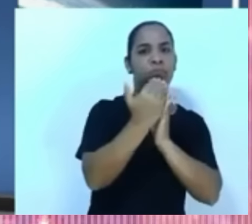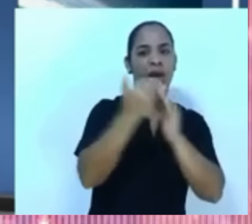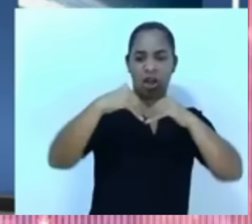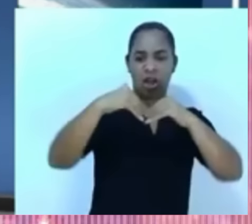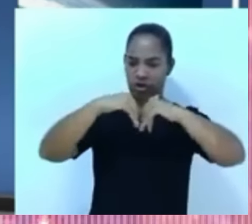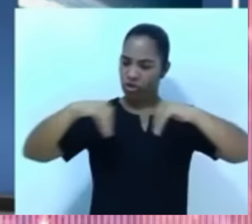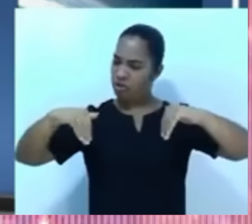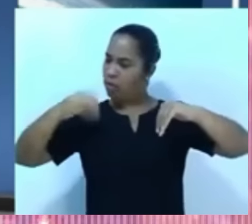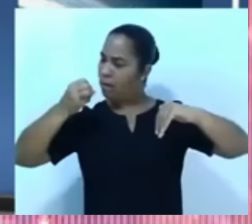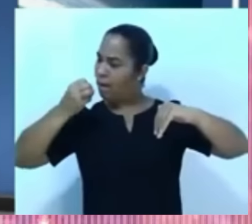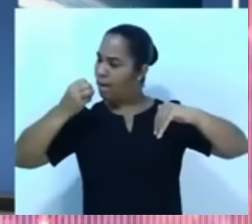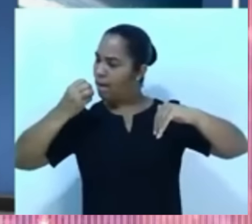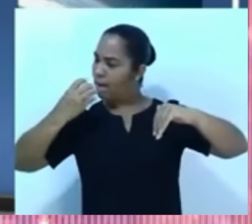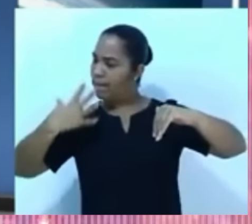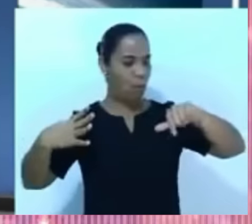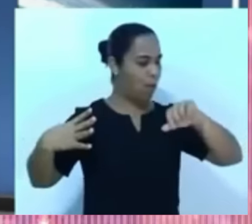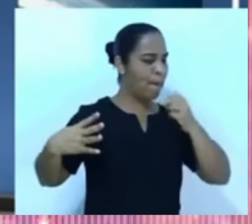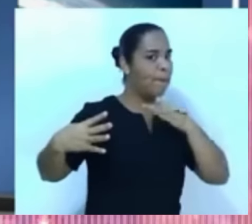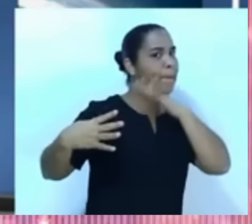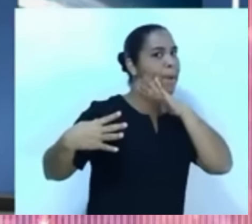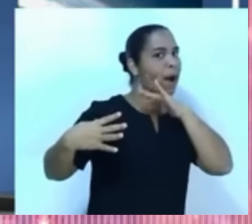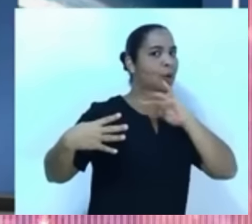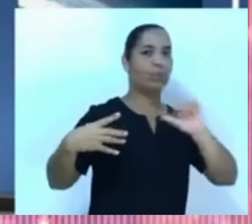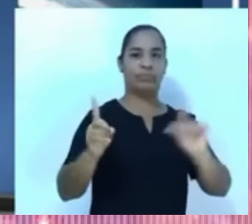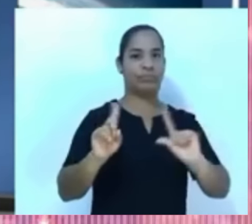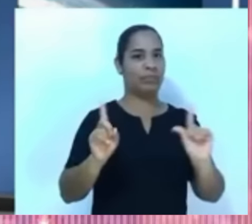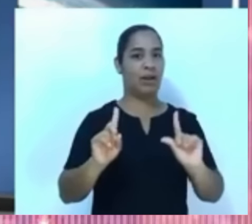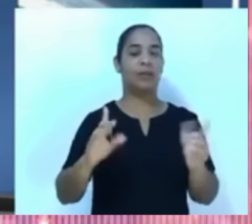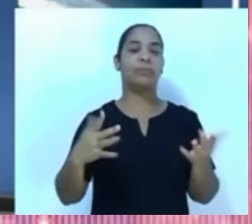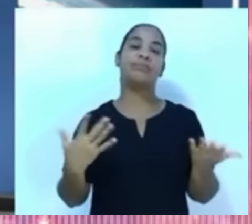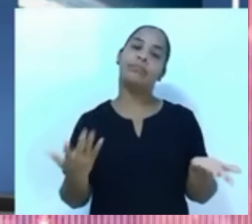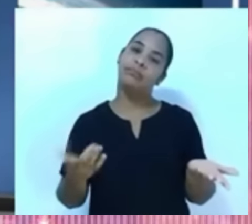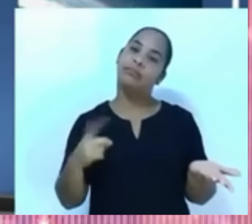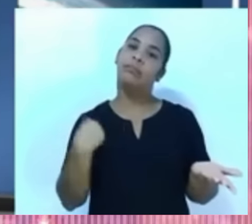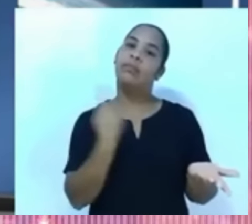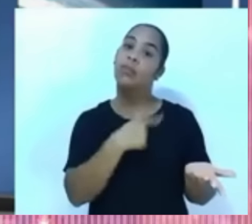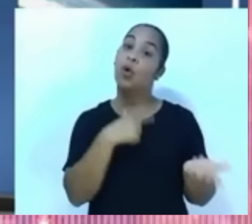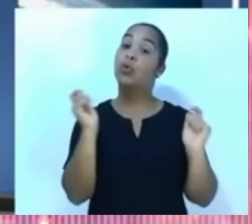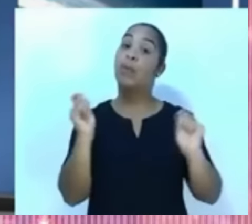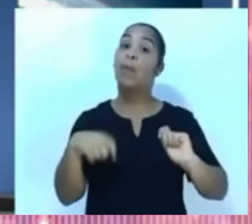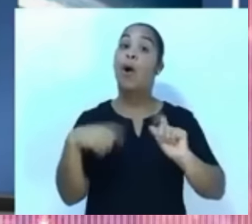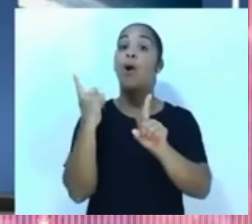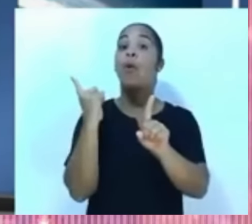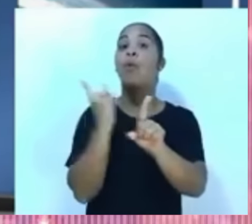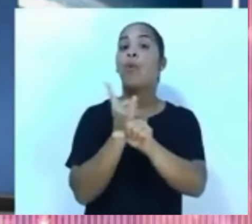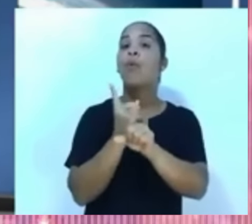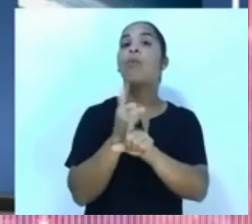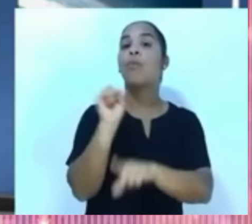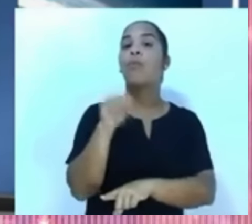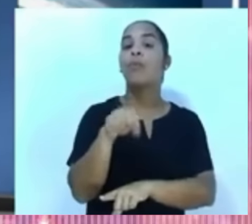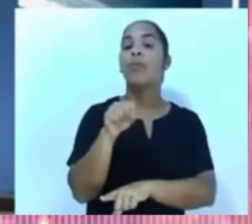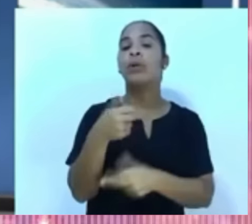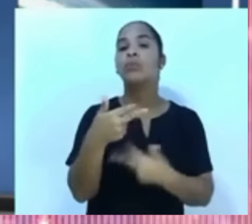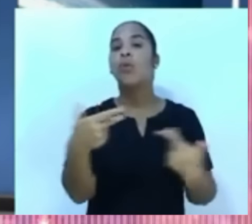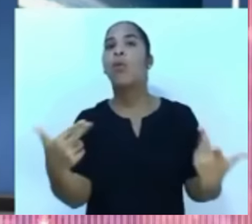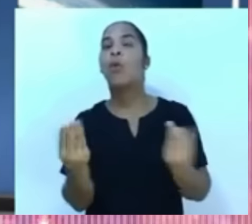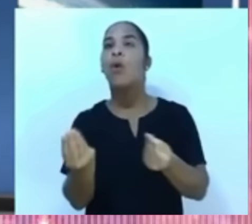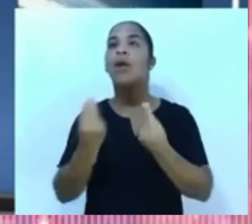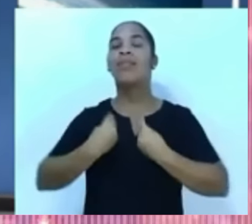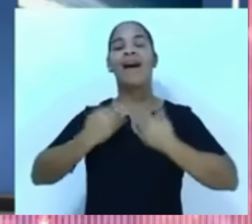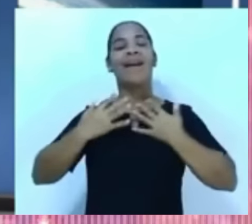maus é uma sugestão através da qual nós encontraremos aquilo que nos proporciona